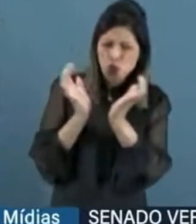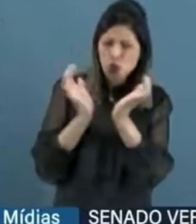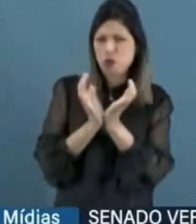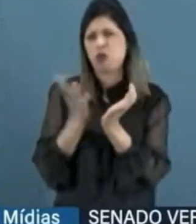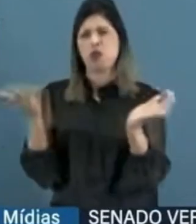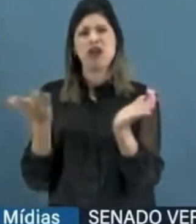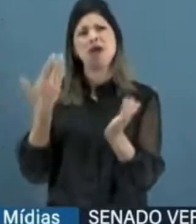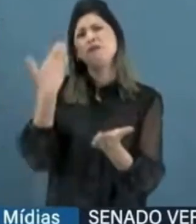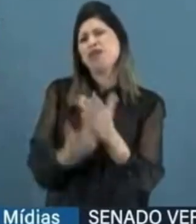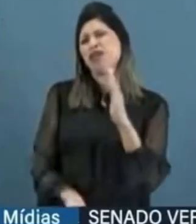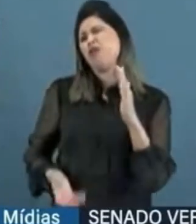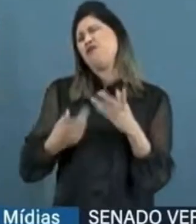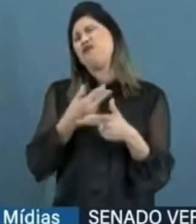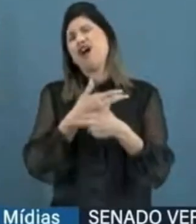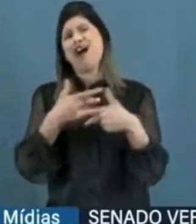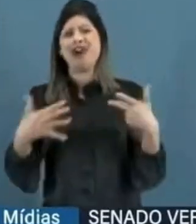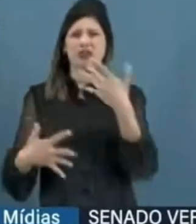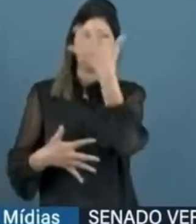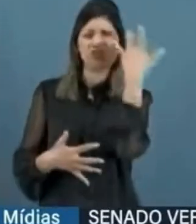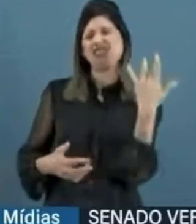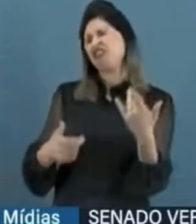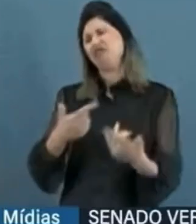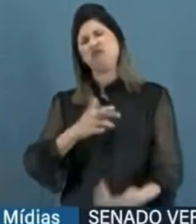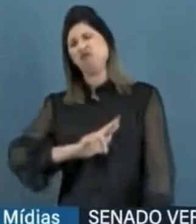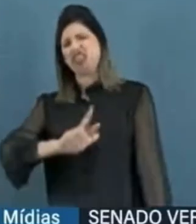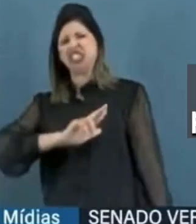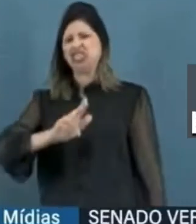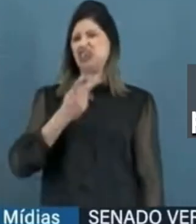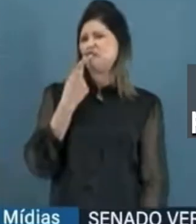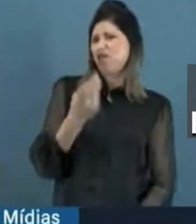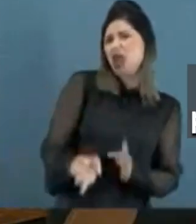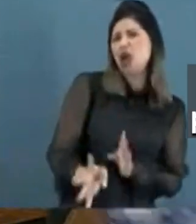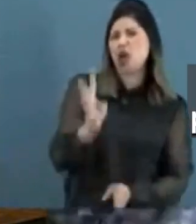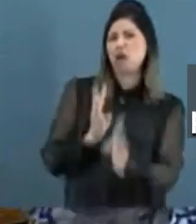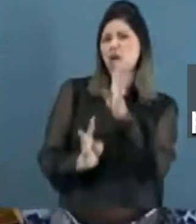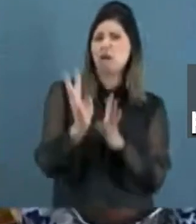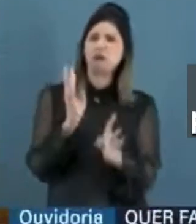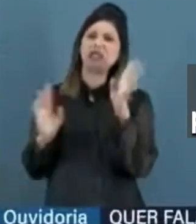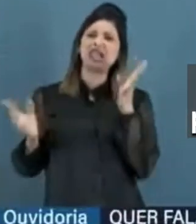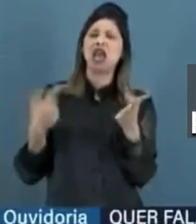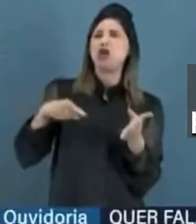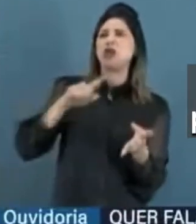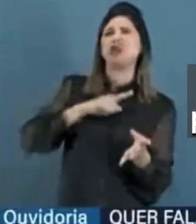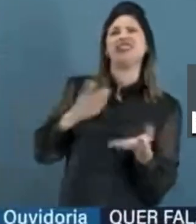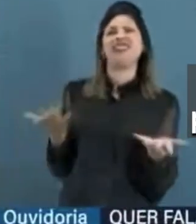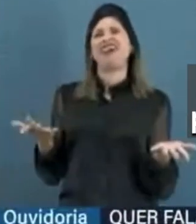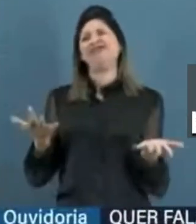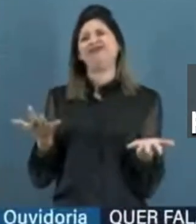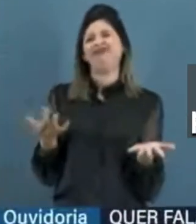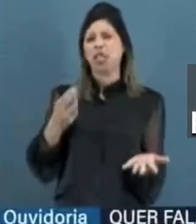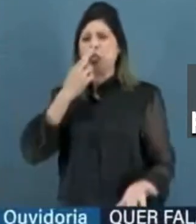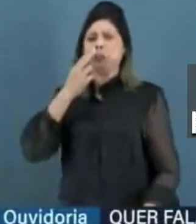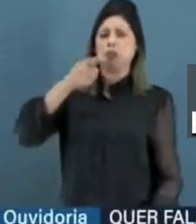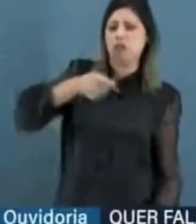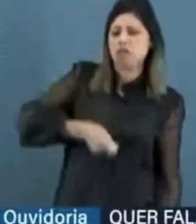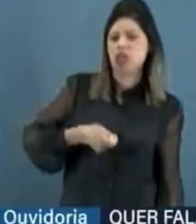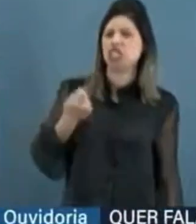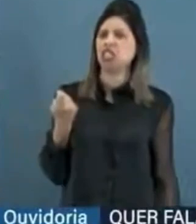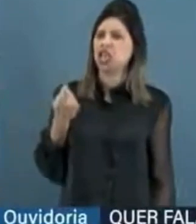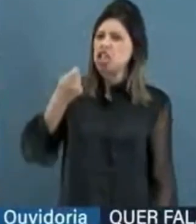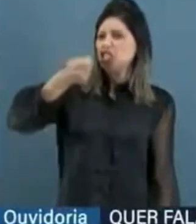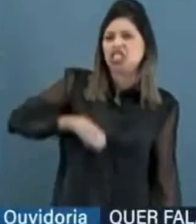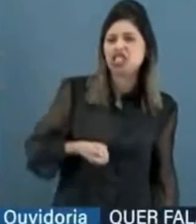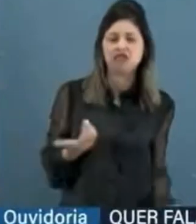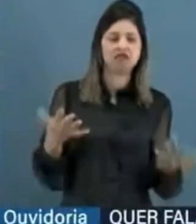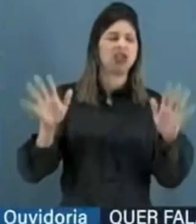nos dar a pecha de extremistas contra a liberdade, ditador. Isso não cola, porque quem conhece minimamente a história